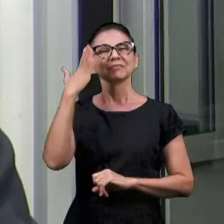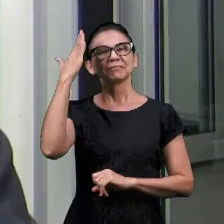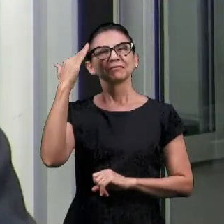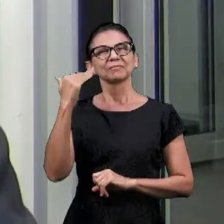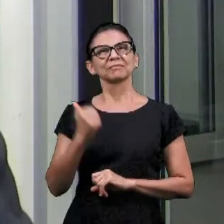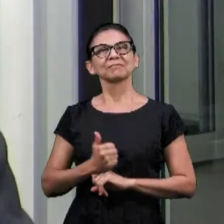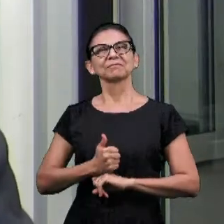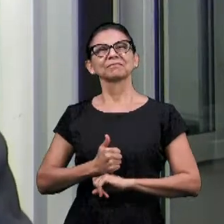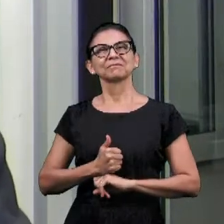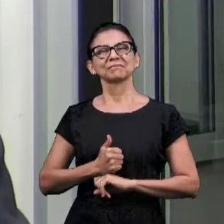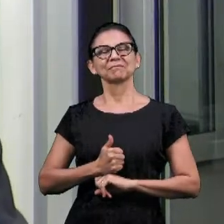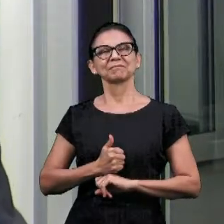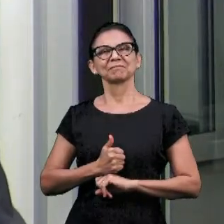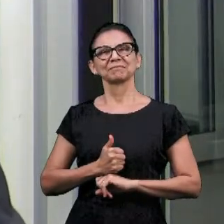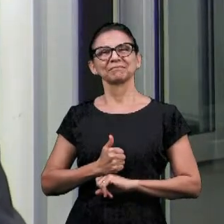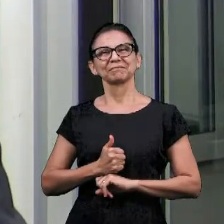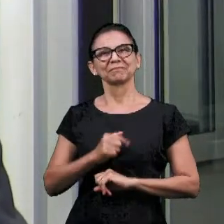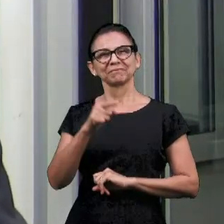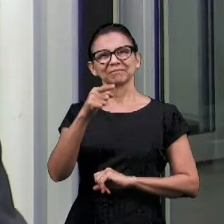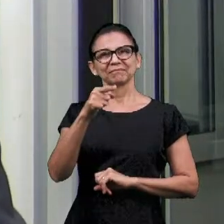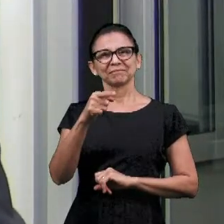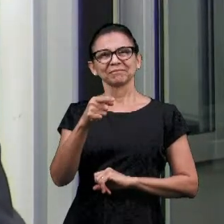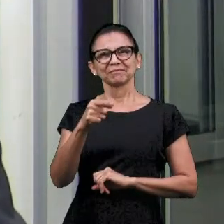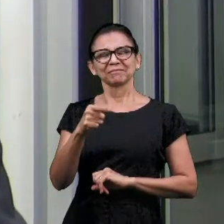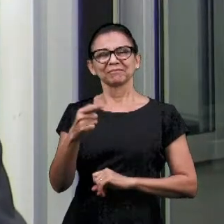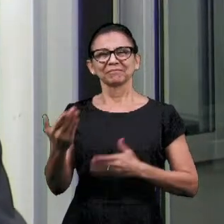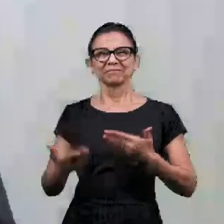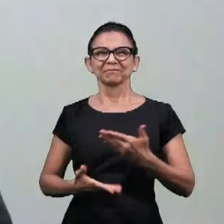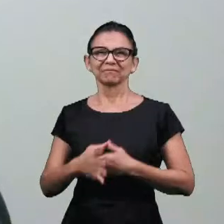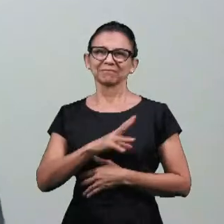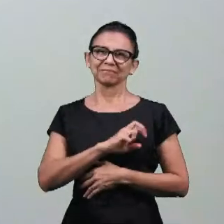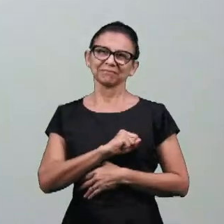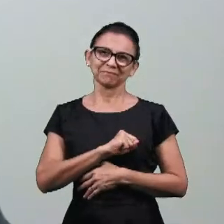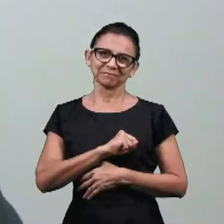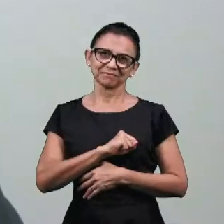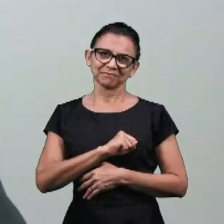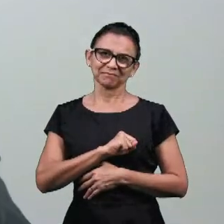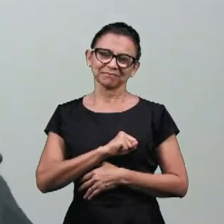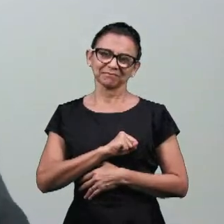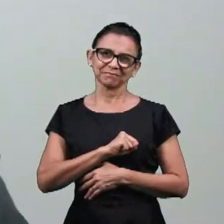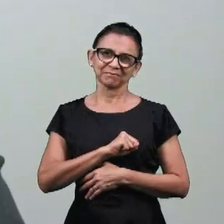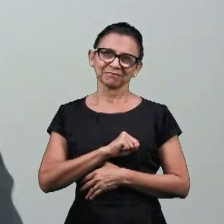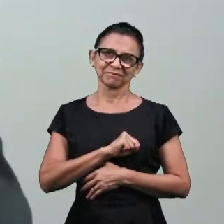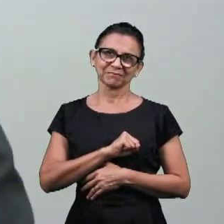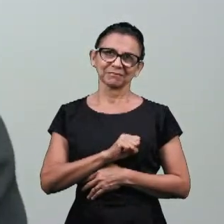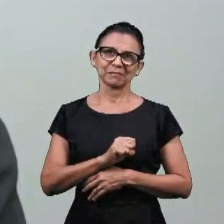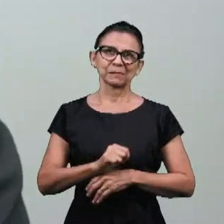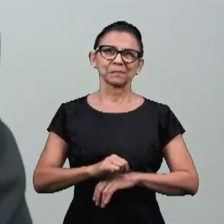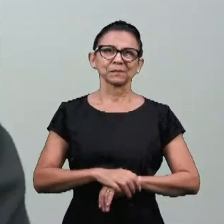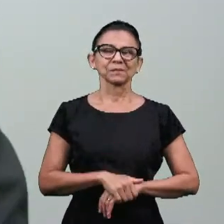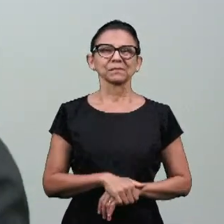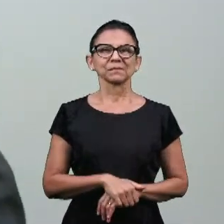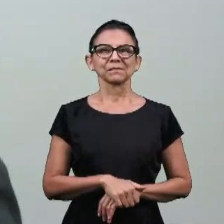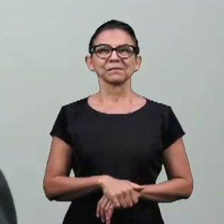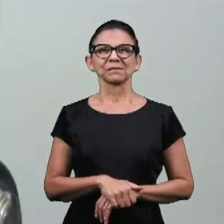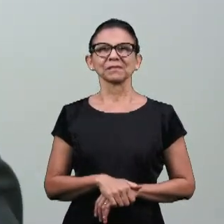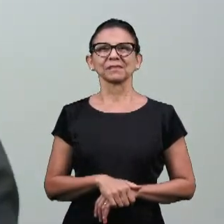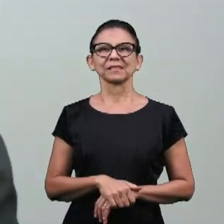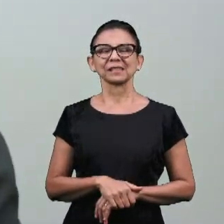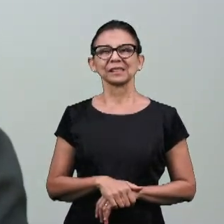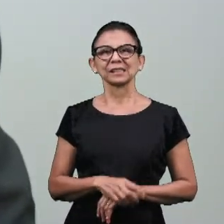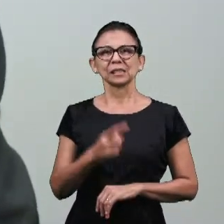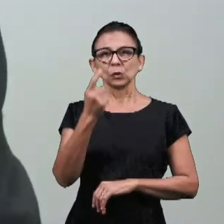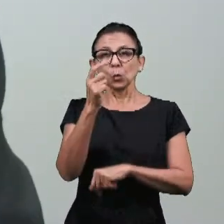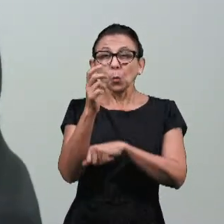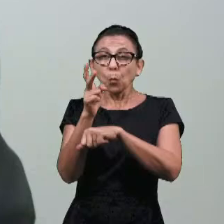estão queridos irmãos que estão participando, estão assistindo. Amém. A gente sabe que a gente está falando para a lente aqui, é uma lente só, mas a gente sabe que tem milhares